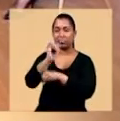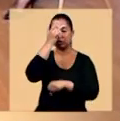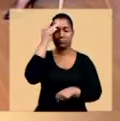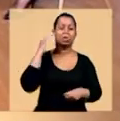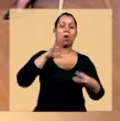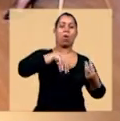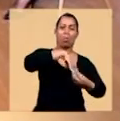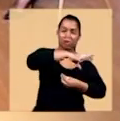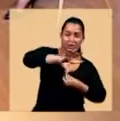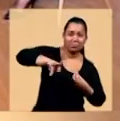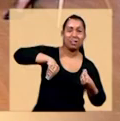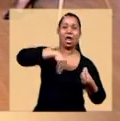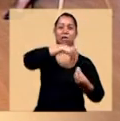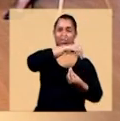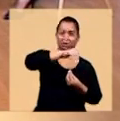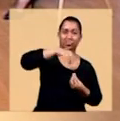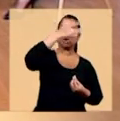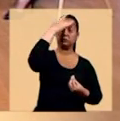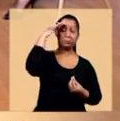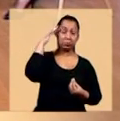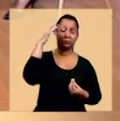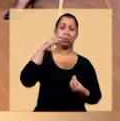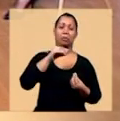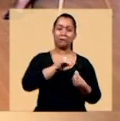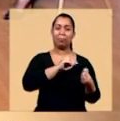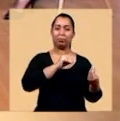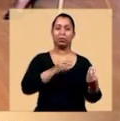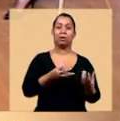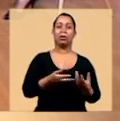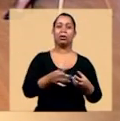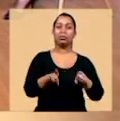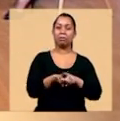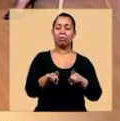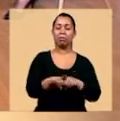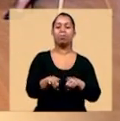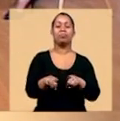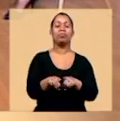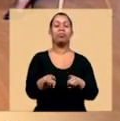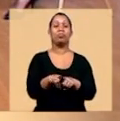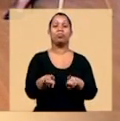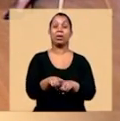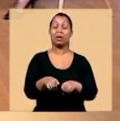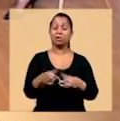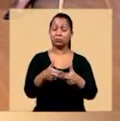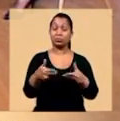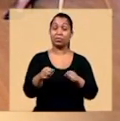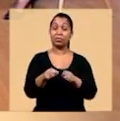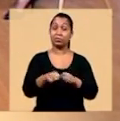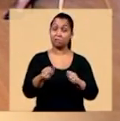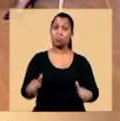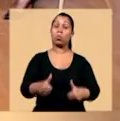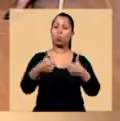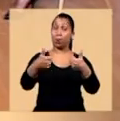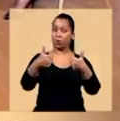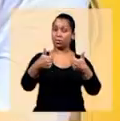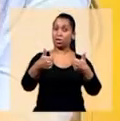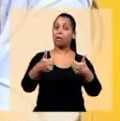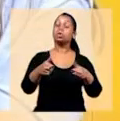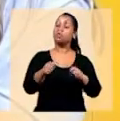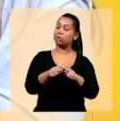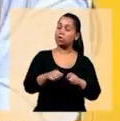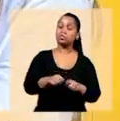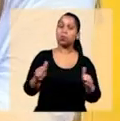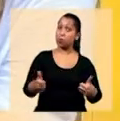a alta rotatividade, a baixa criatividade das pessoas em produzir com qualidade. Porque além de